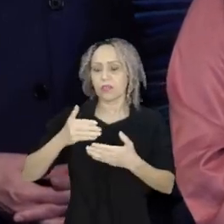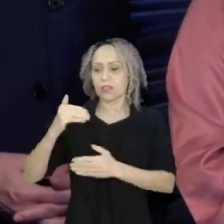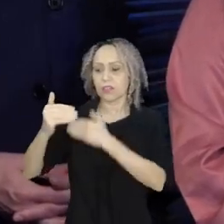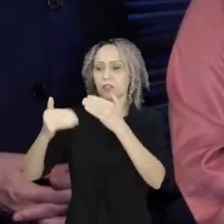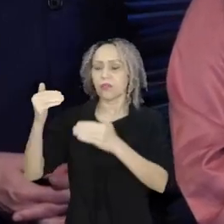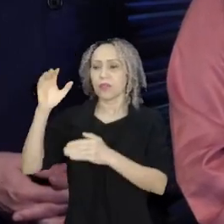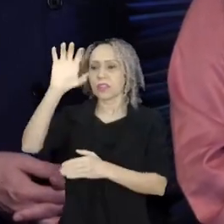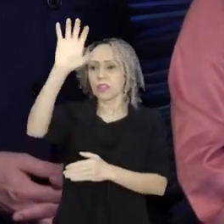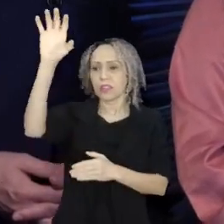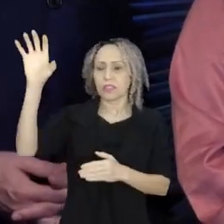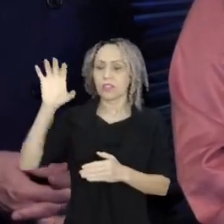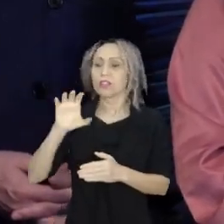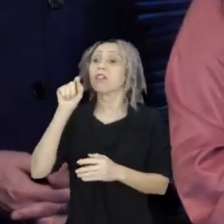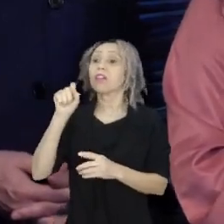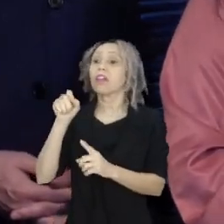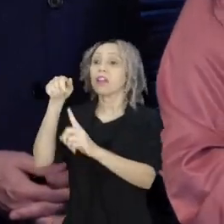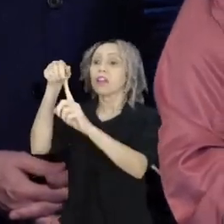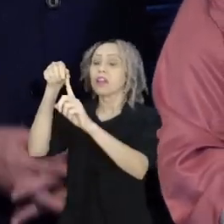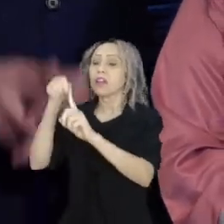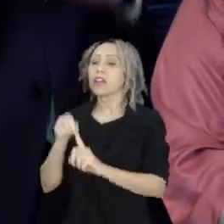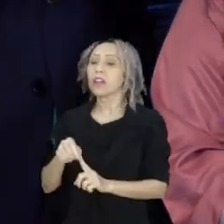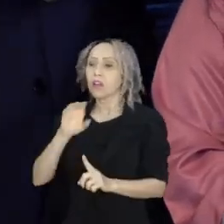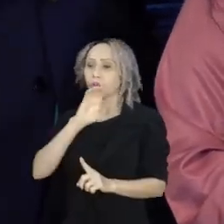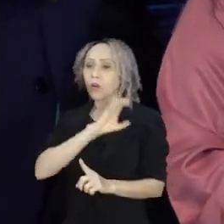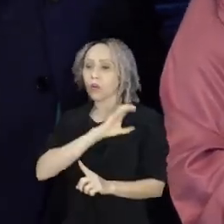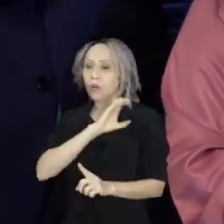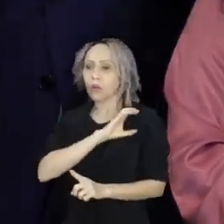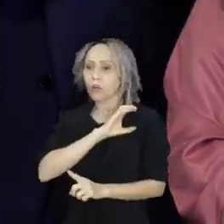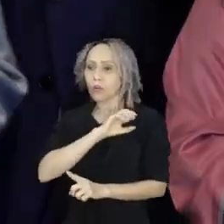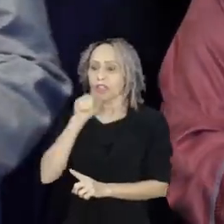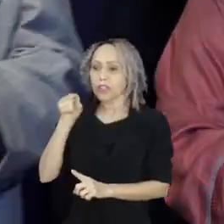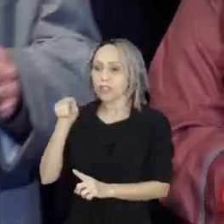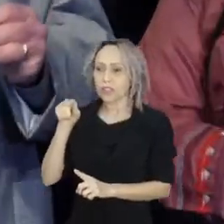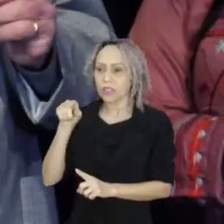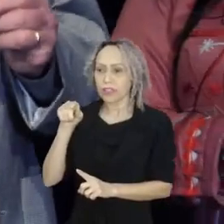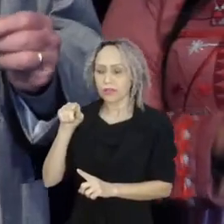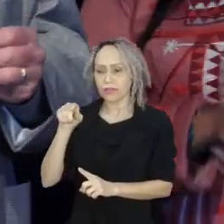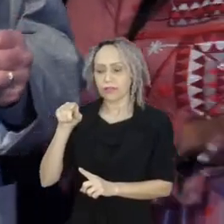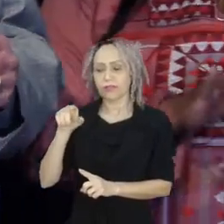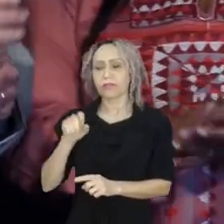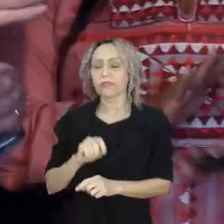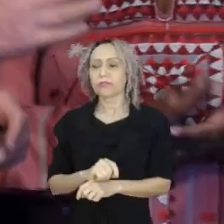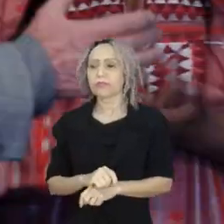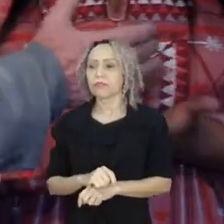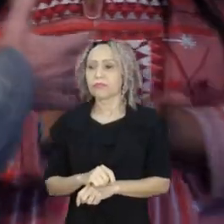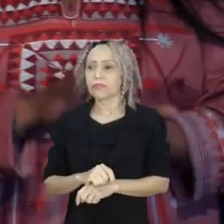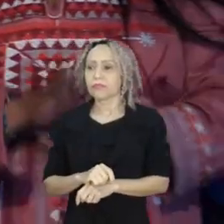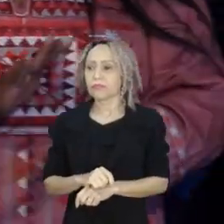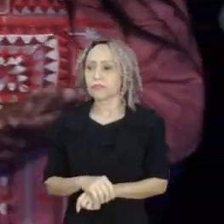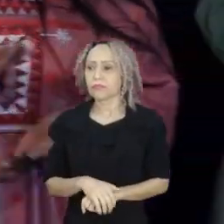de apresentar para vocês o companheiro Valdez Góes. É um companheiro indicado.